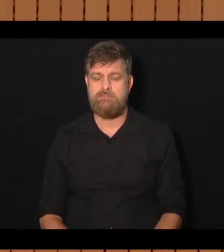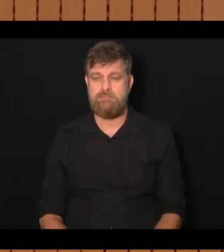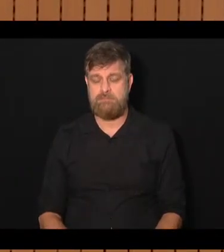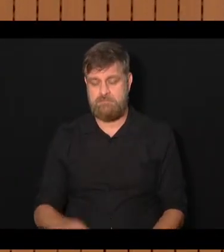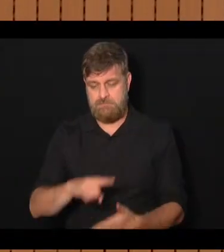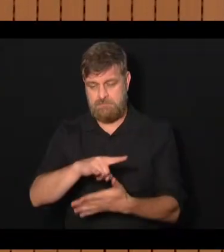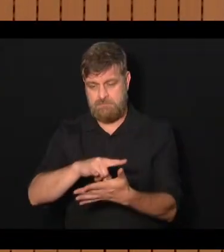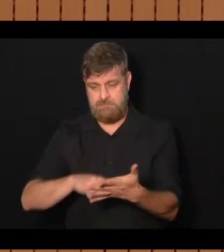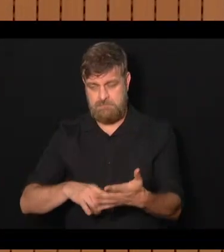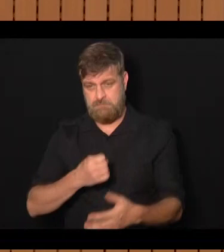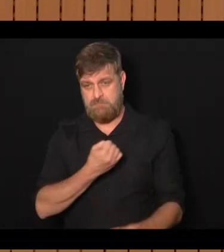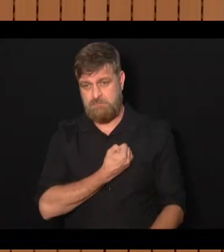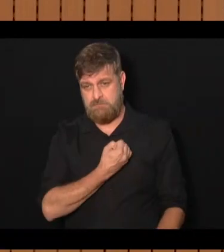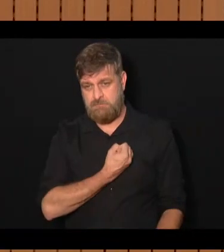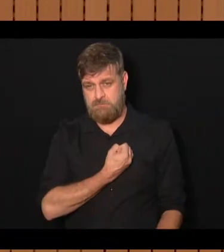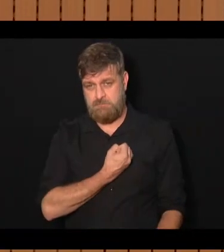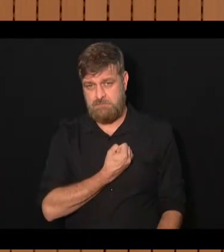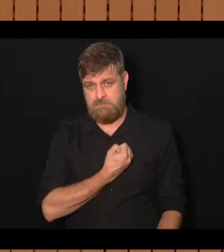Moção de número.